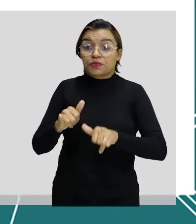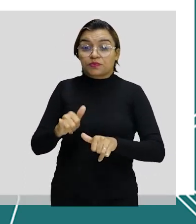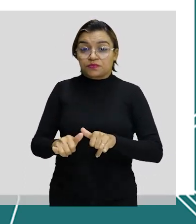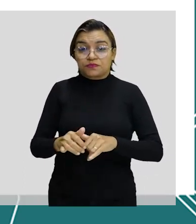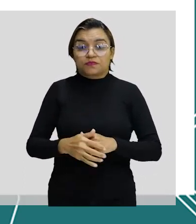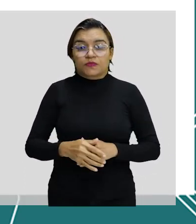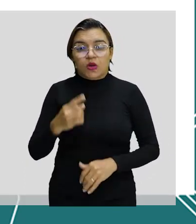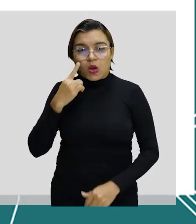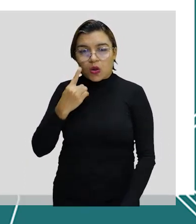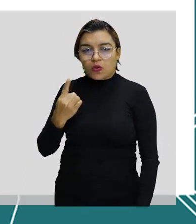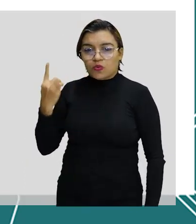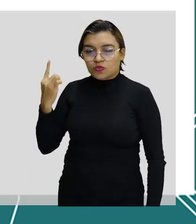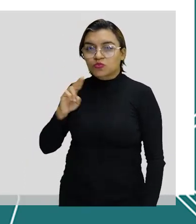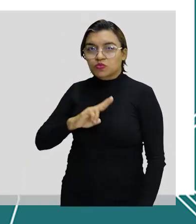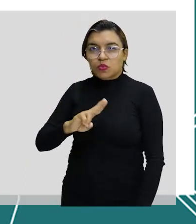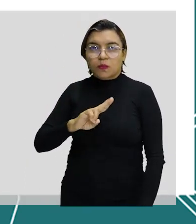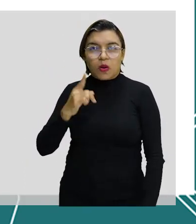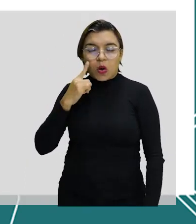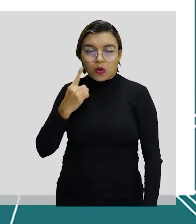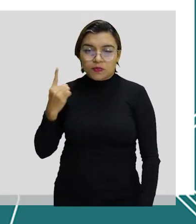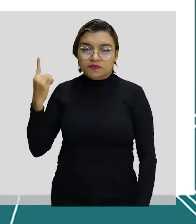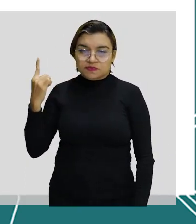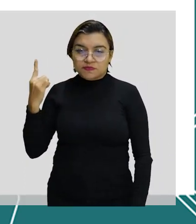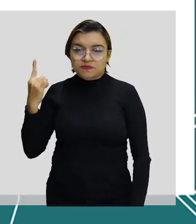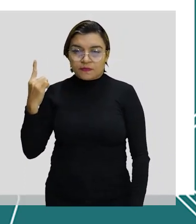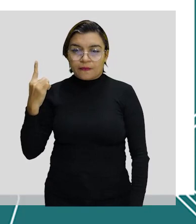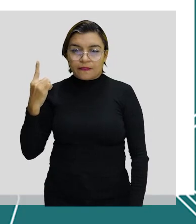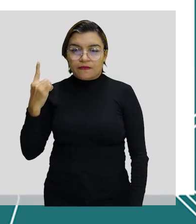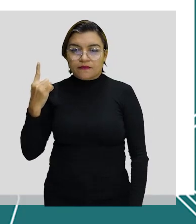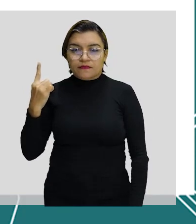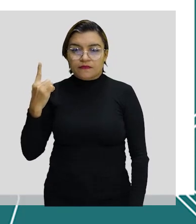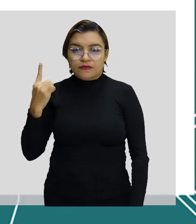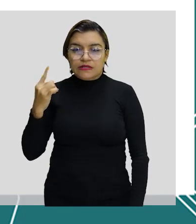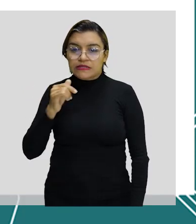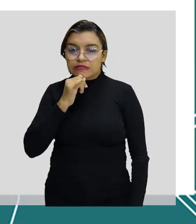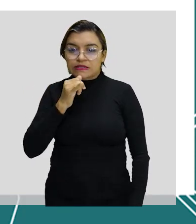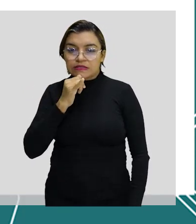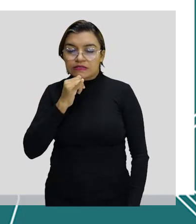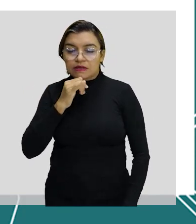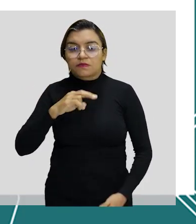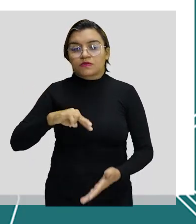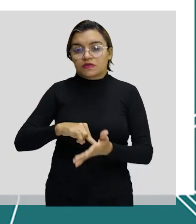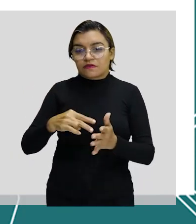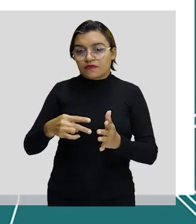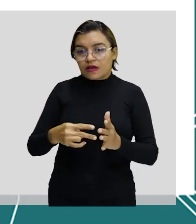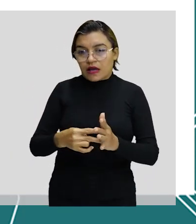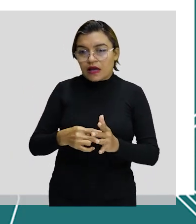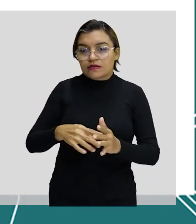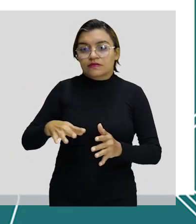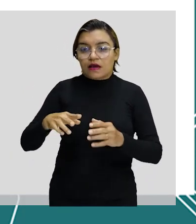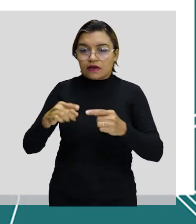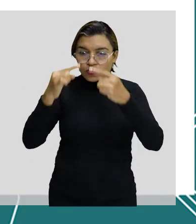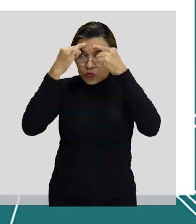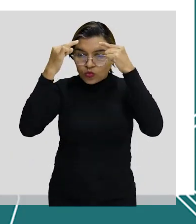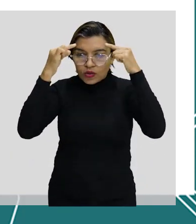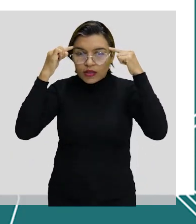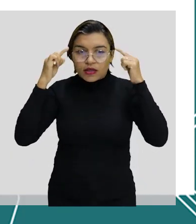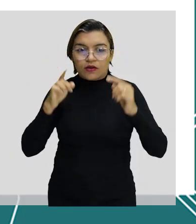ou estequiometria, do grego stoikon, elemento, metron,